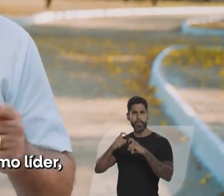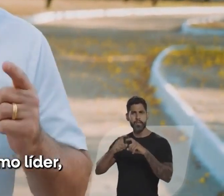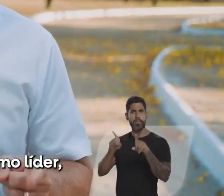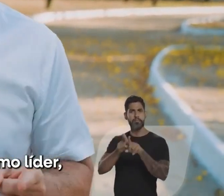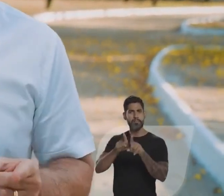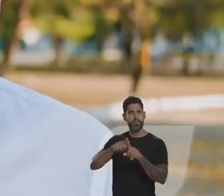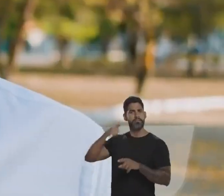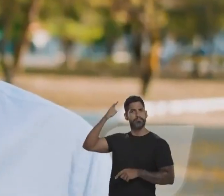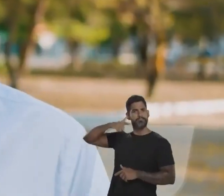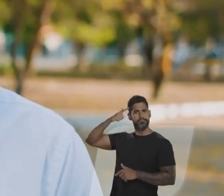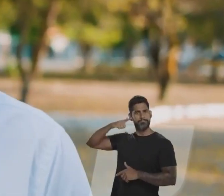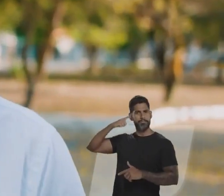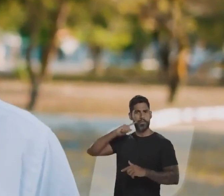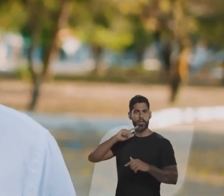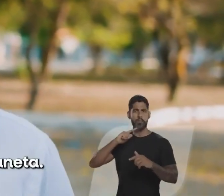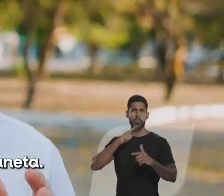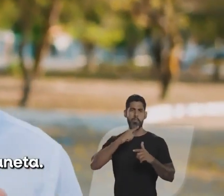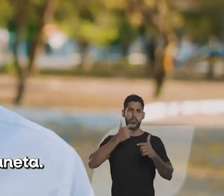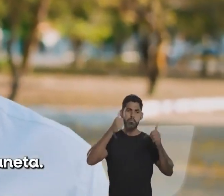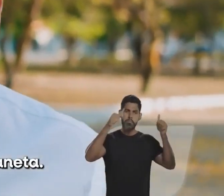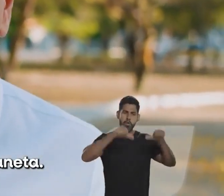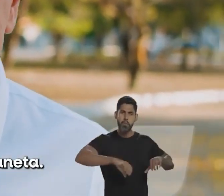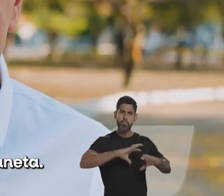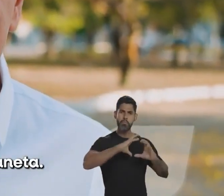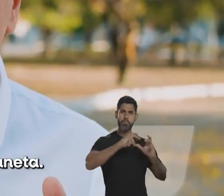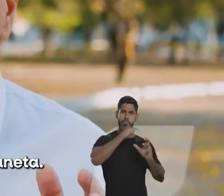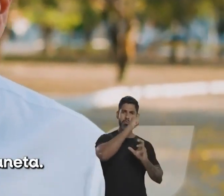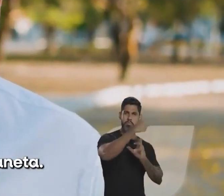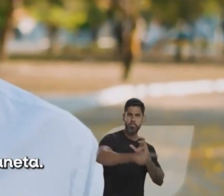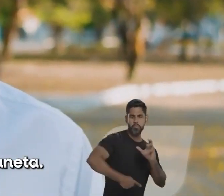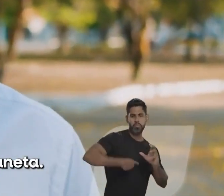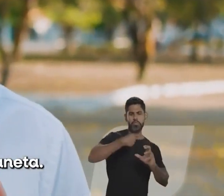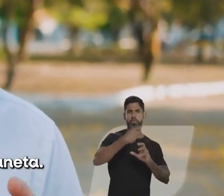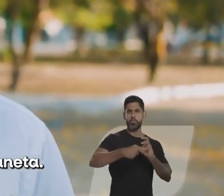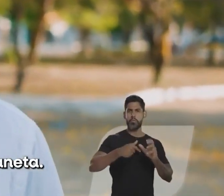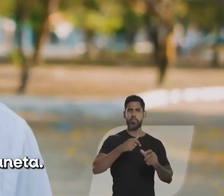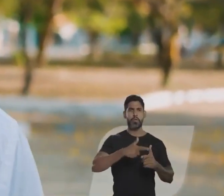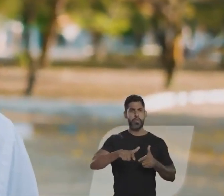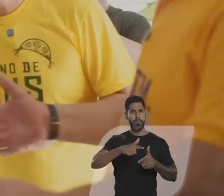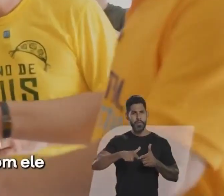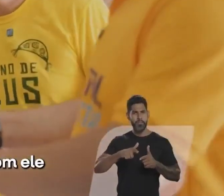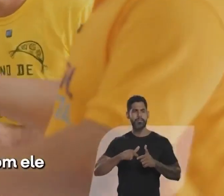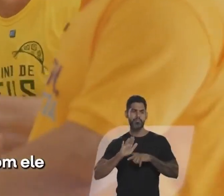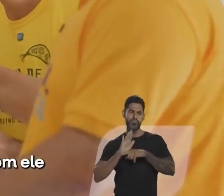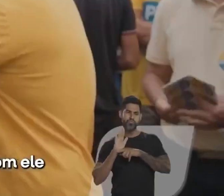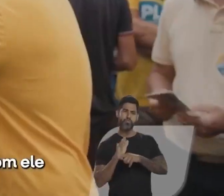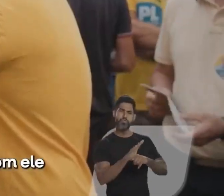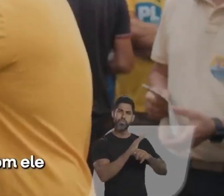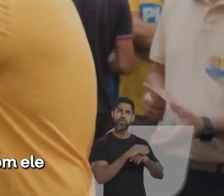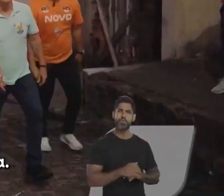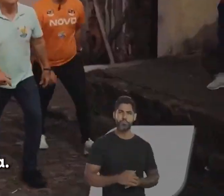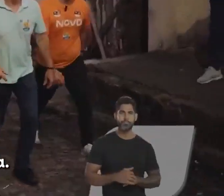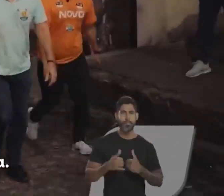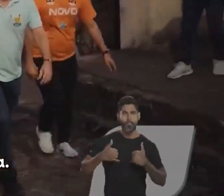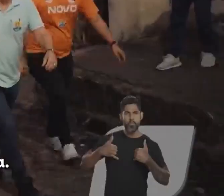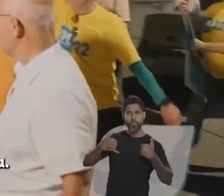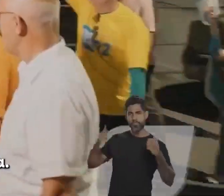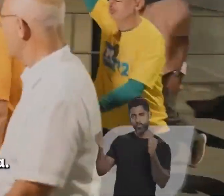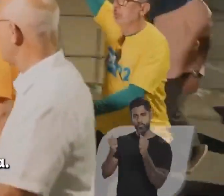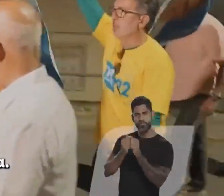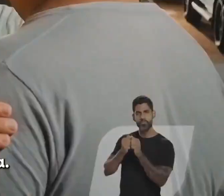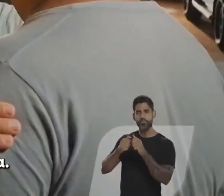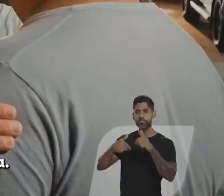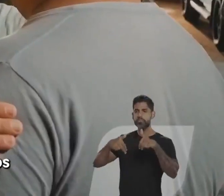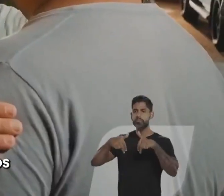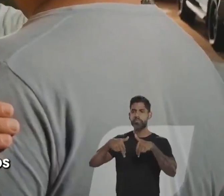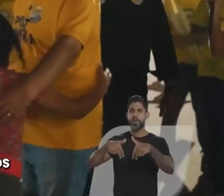e como líder quando enfrentou a pior crise humanitária do planeta. Tenho orgulho de caminhar com ele pelas ruas de João